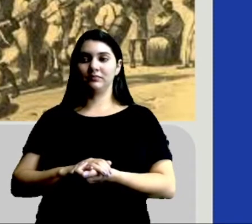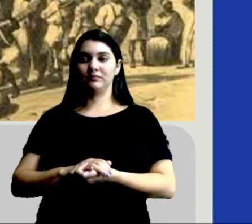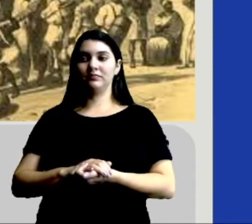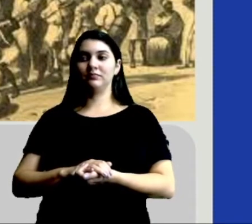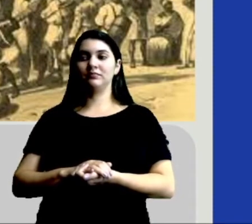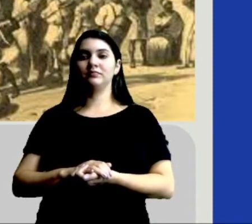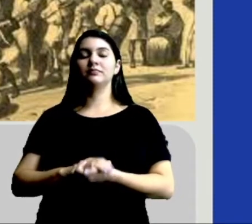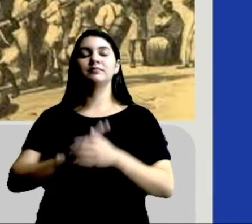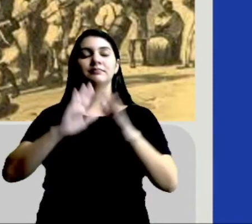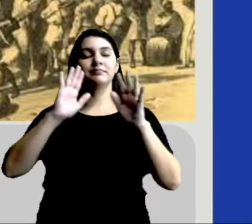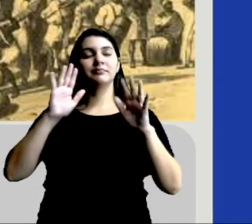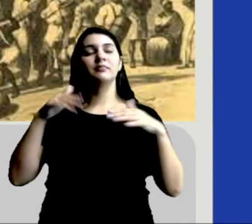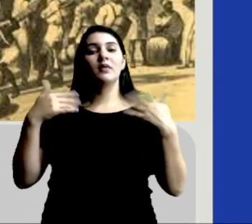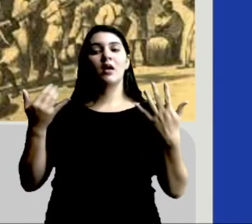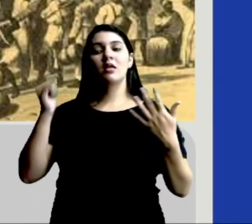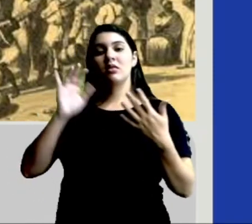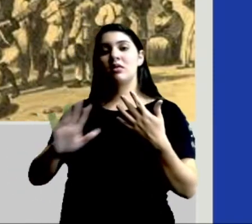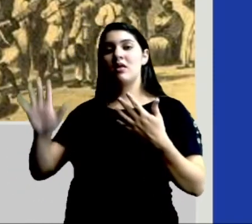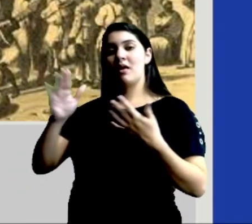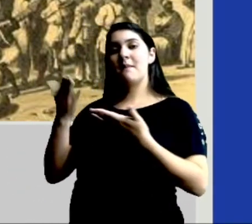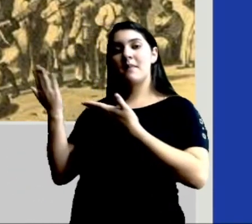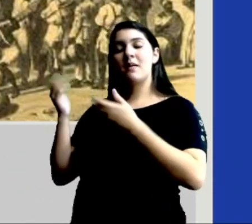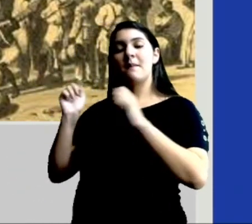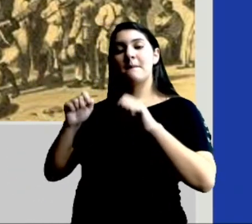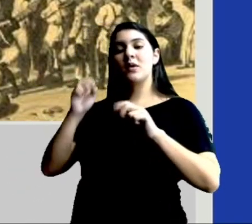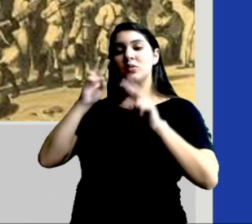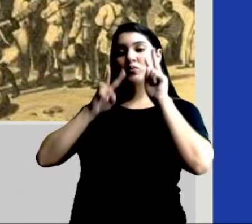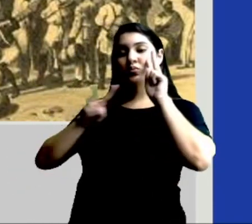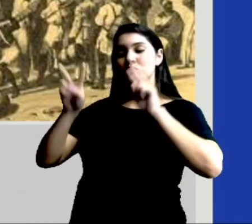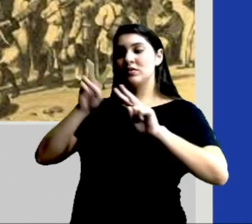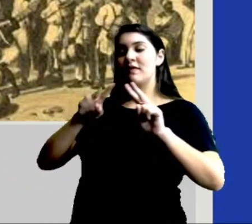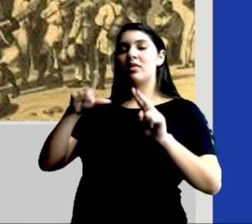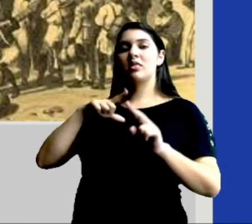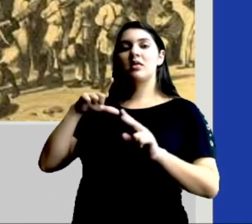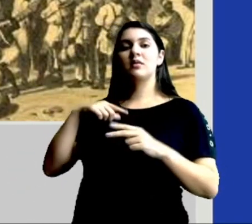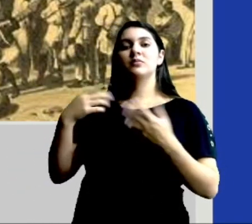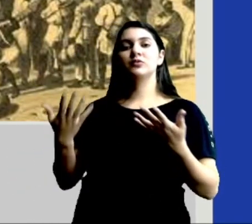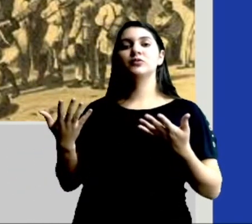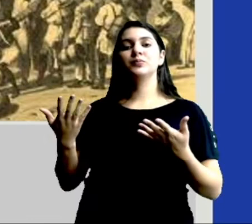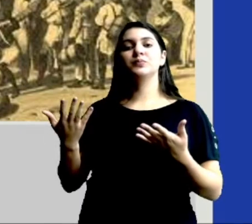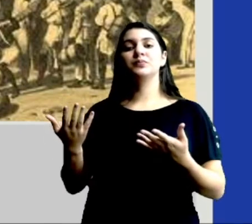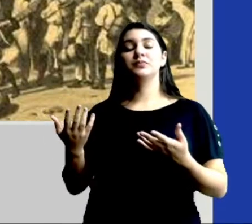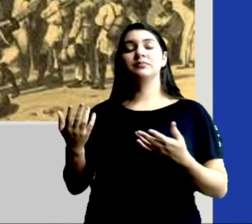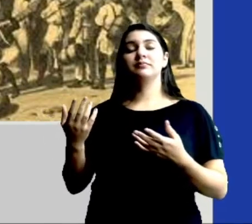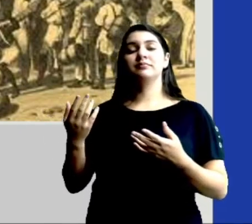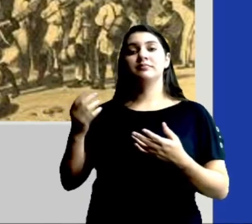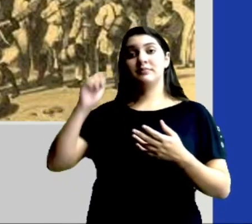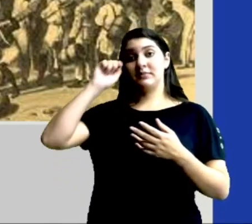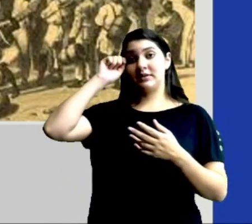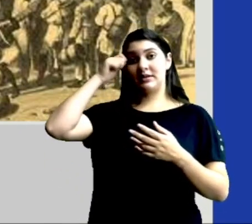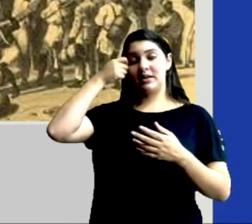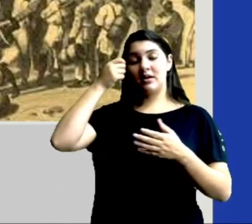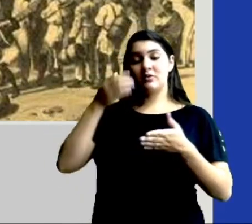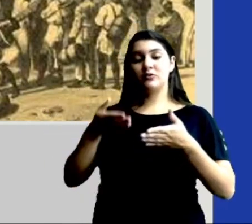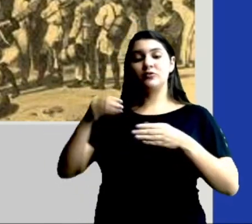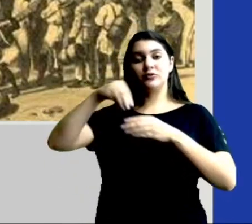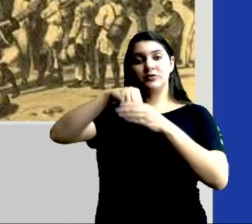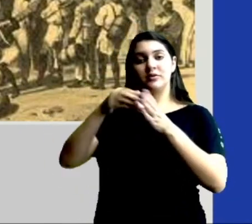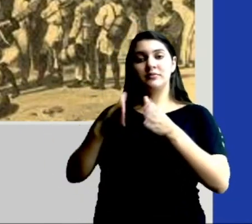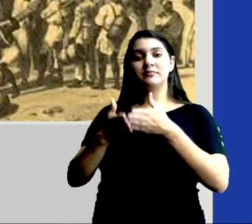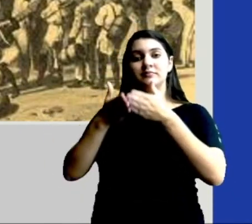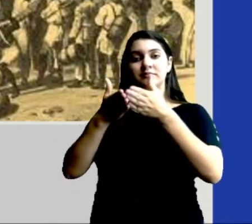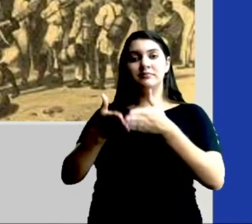Então, aqui na imagem, a gente pode observar que temos aqui, ó, negros dentro de um navio, né, que eles ficavam